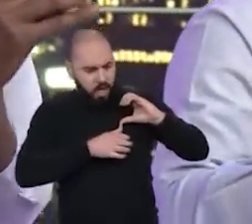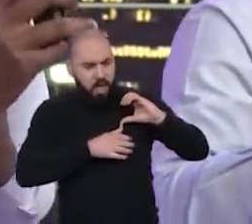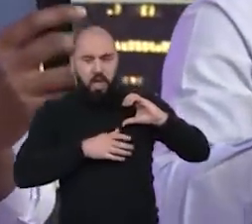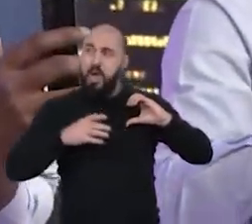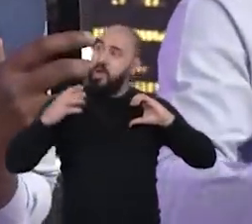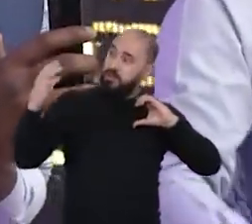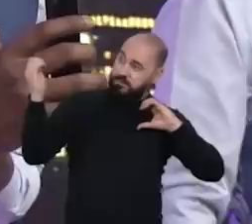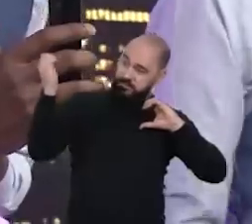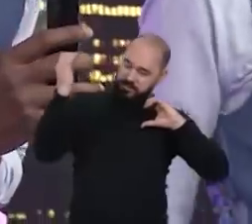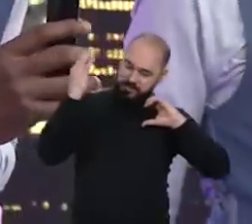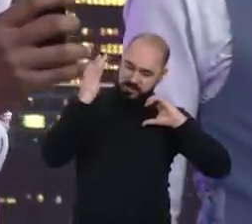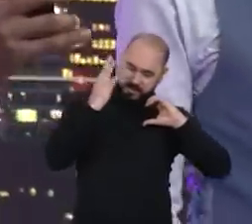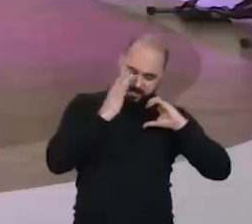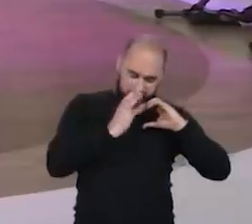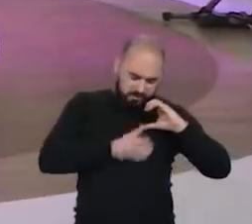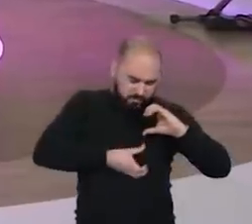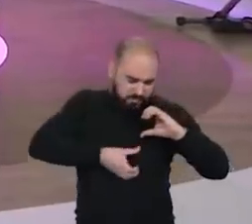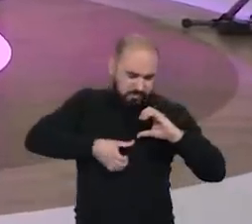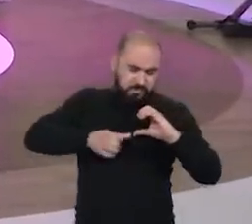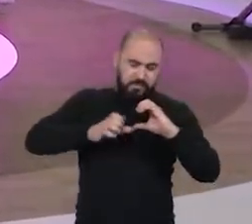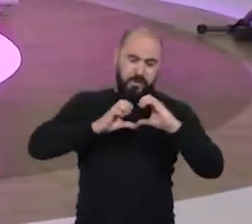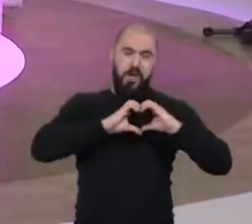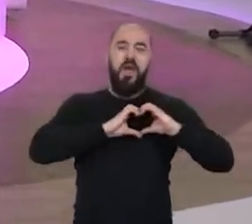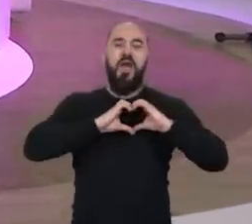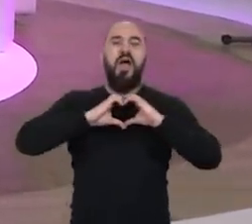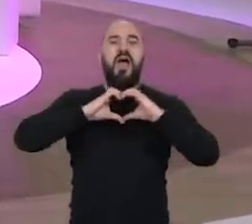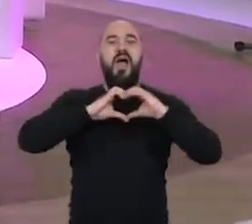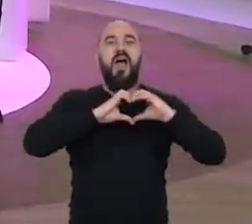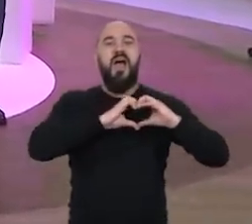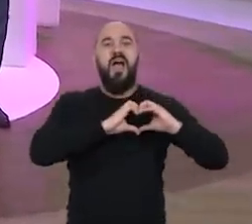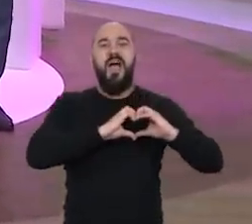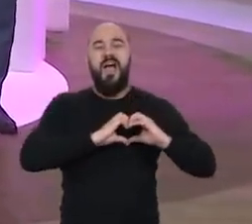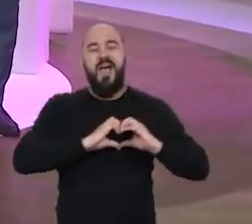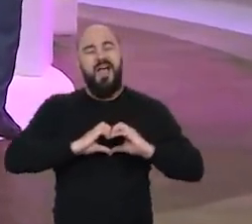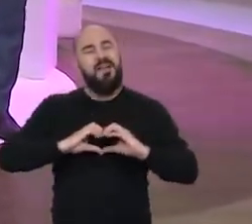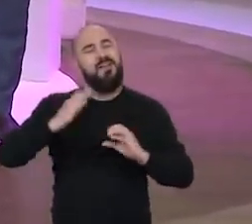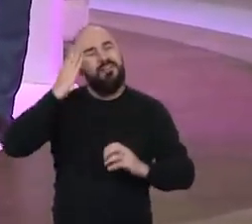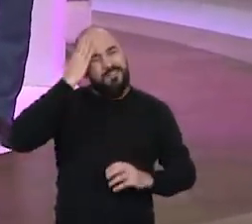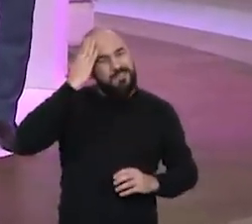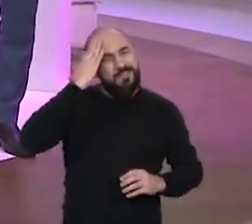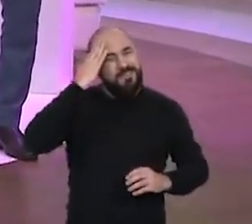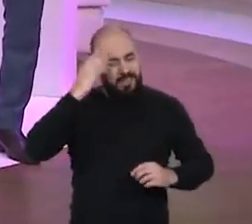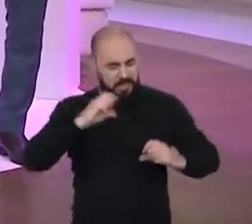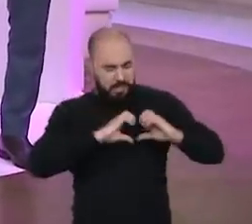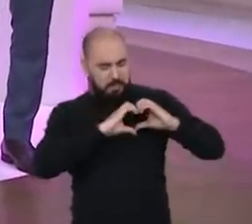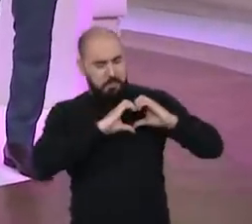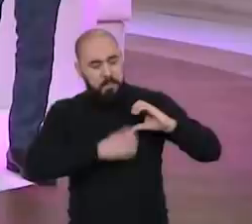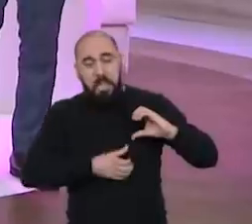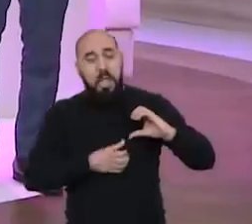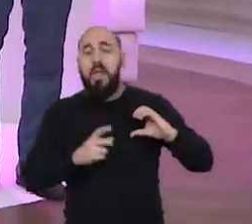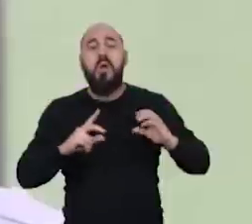reescrever qualquer canção que o pecado silenciou.